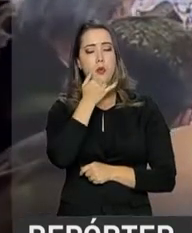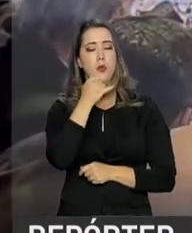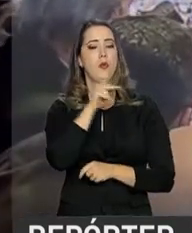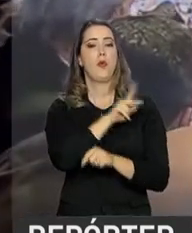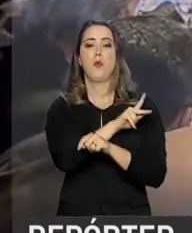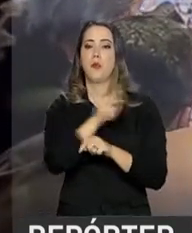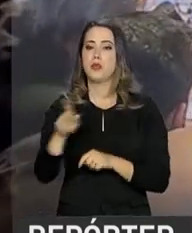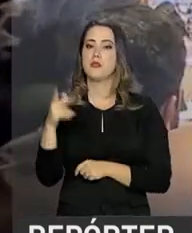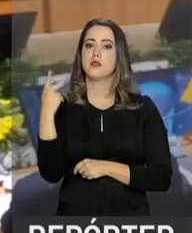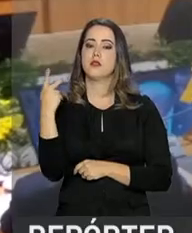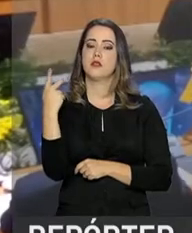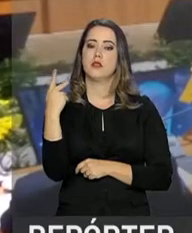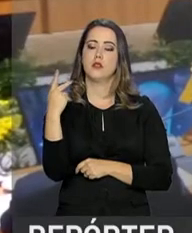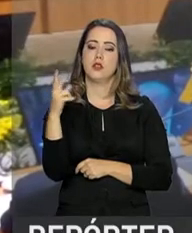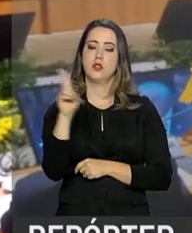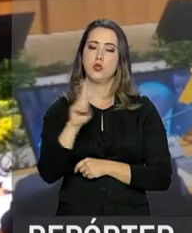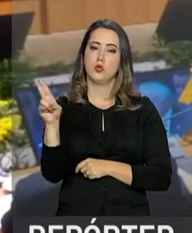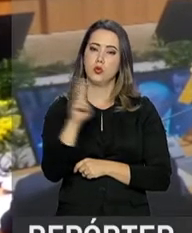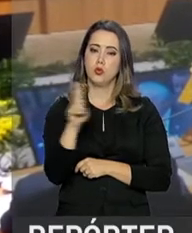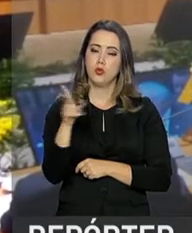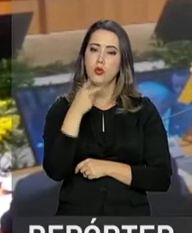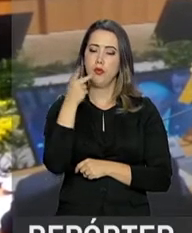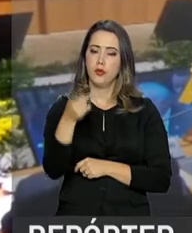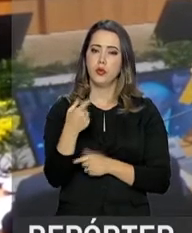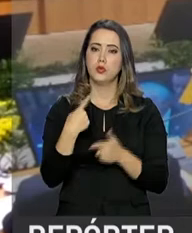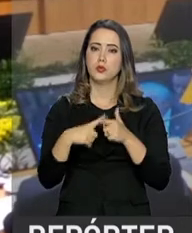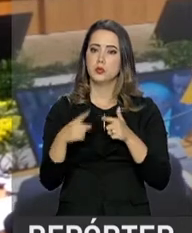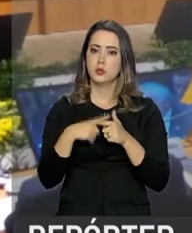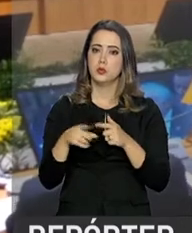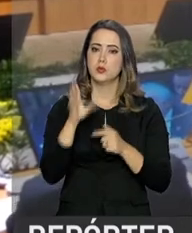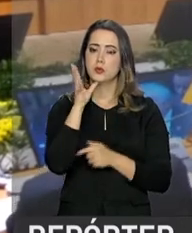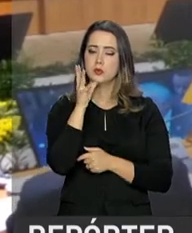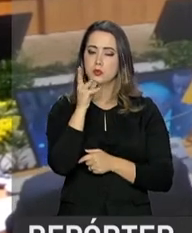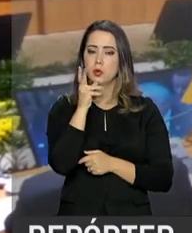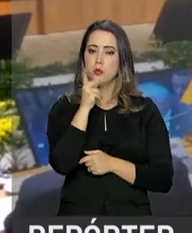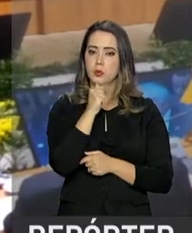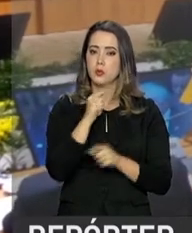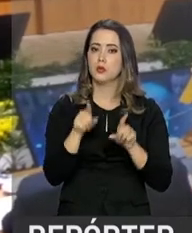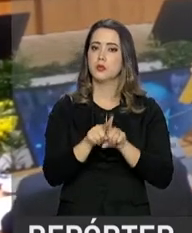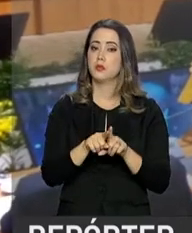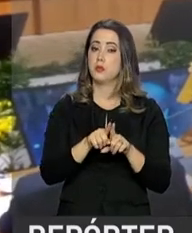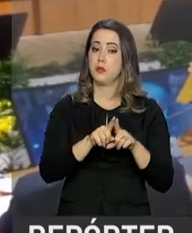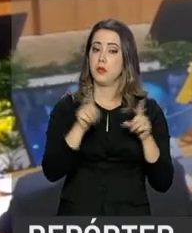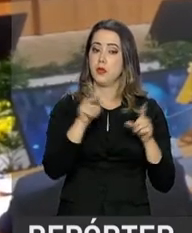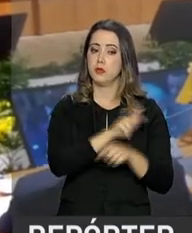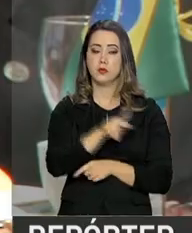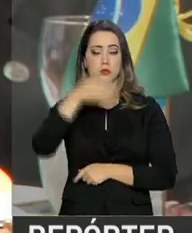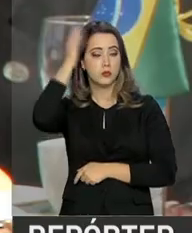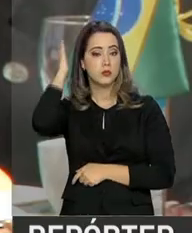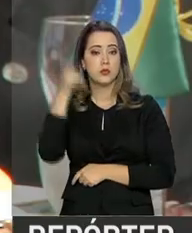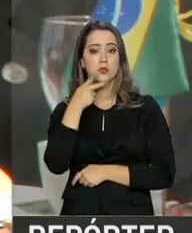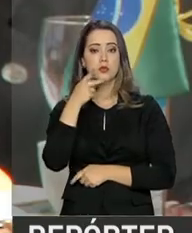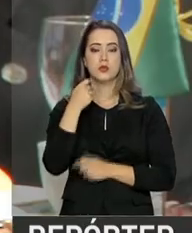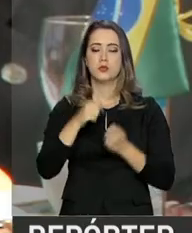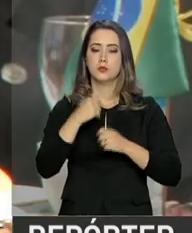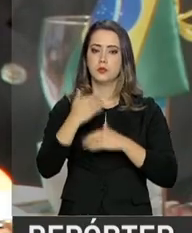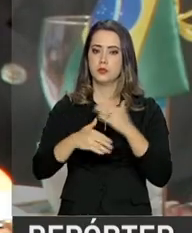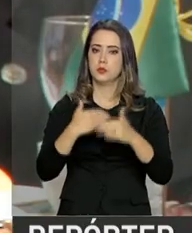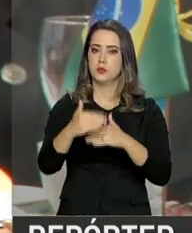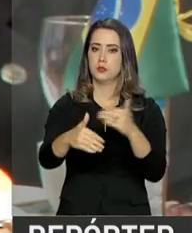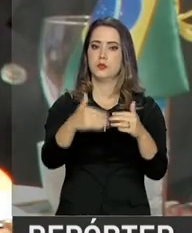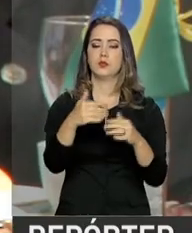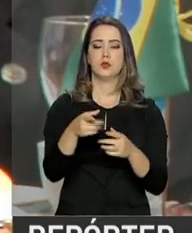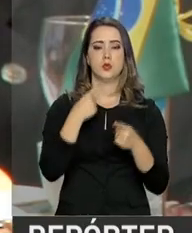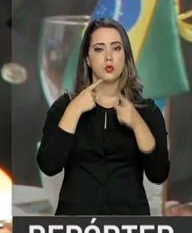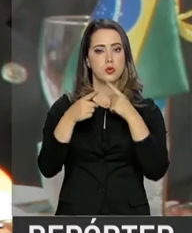para se chegar a um consenso já o presidente michel temer defendeu a continuidade do diálogo com os europeus o nosso trabalho há de ser um